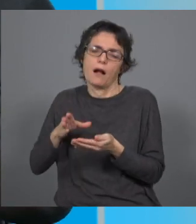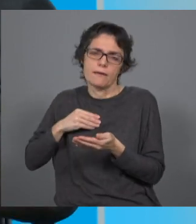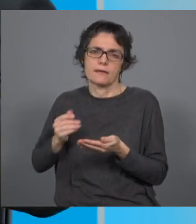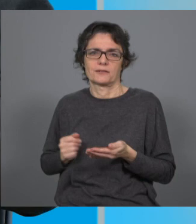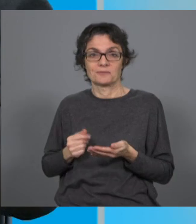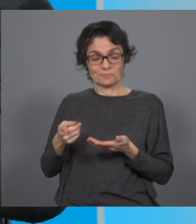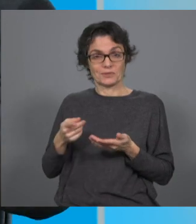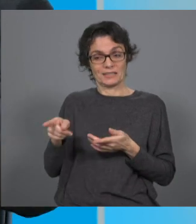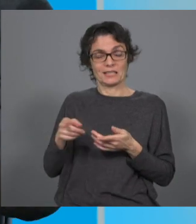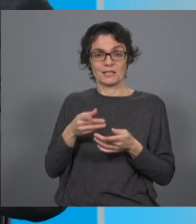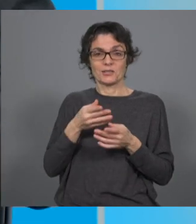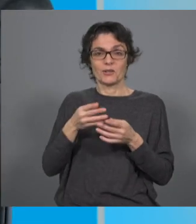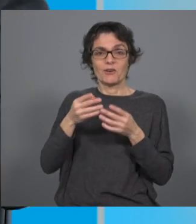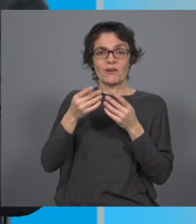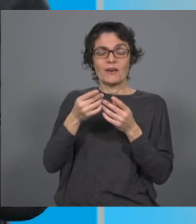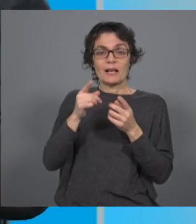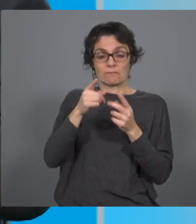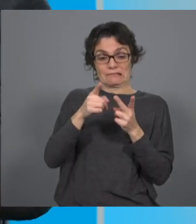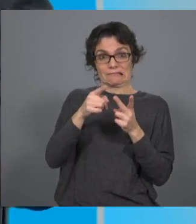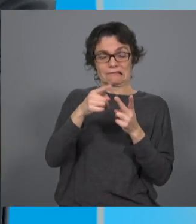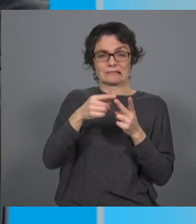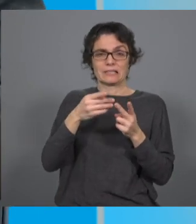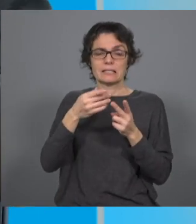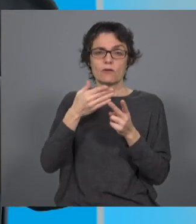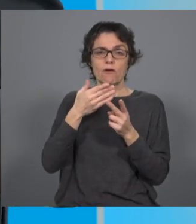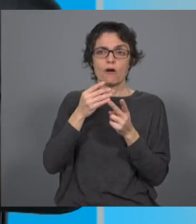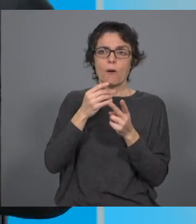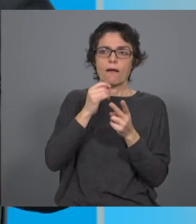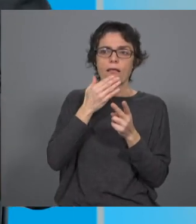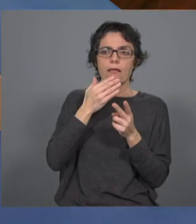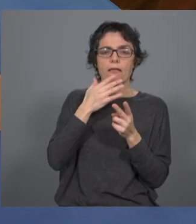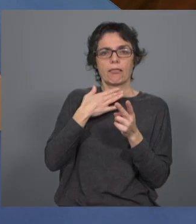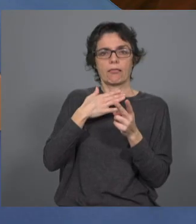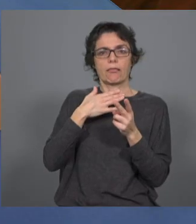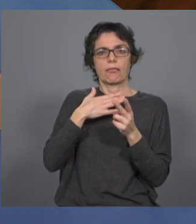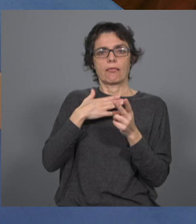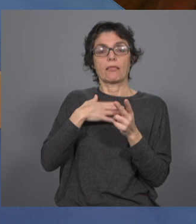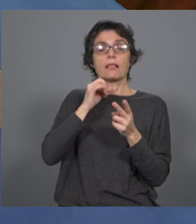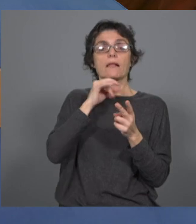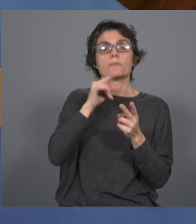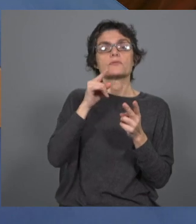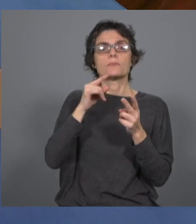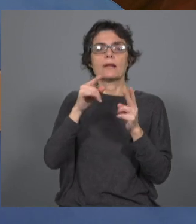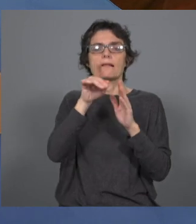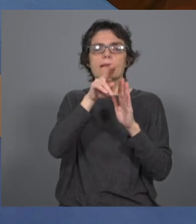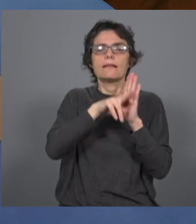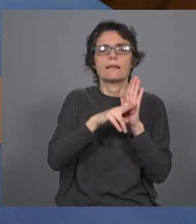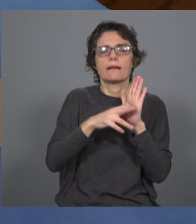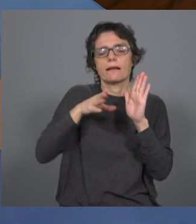são regras, leis, princípios consensuais para o coletivo, para o bem do coletivo. Ora, o que é que acontece? É